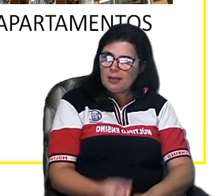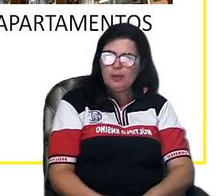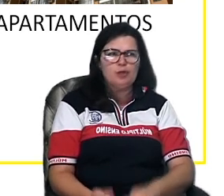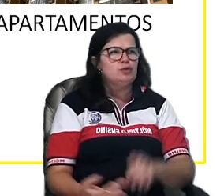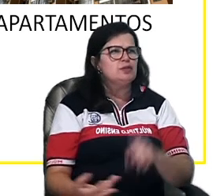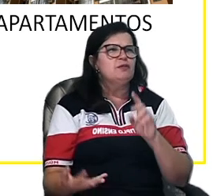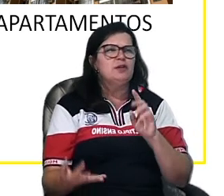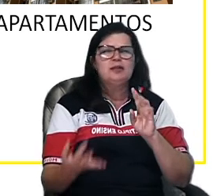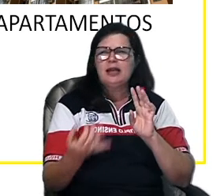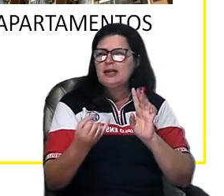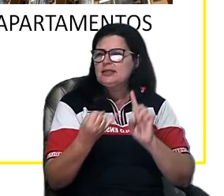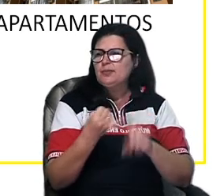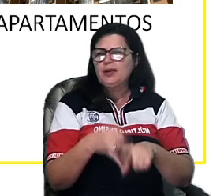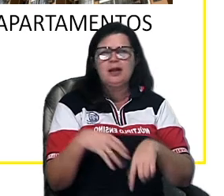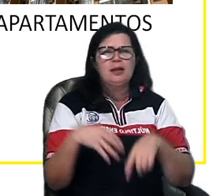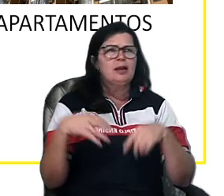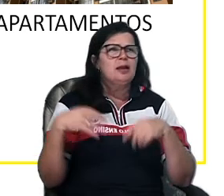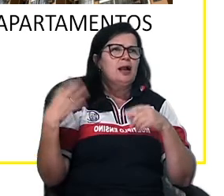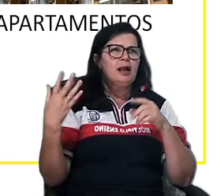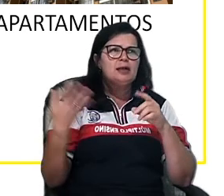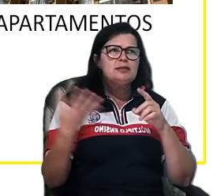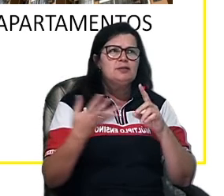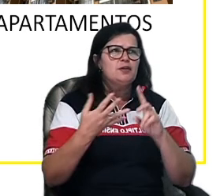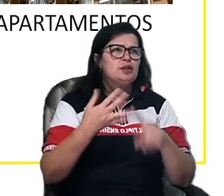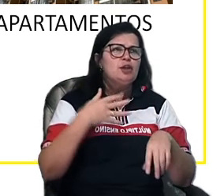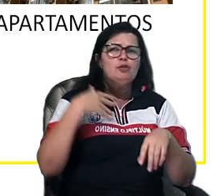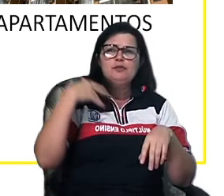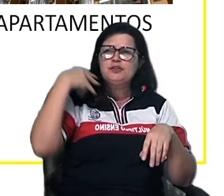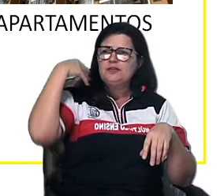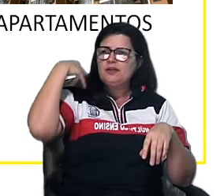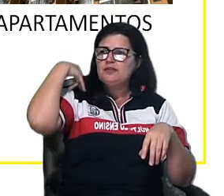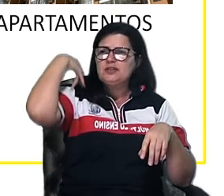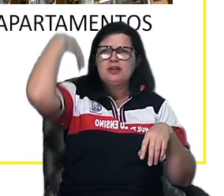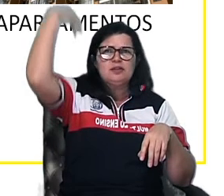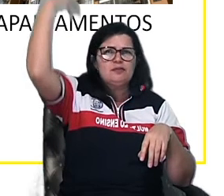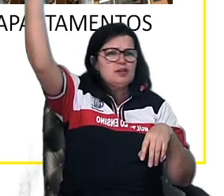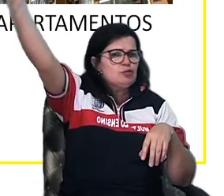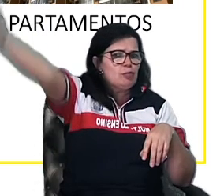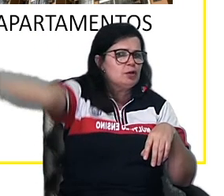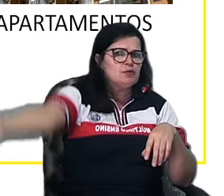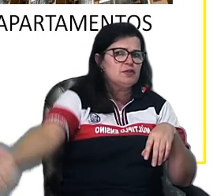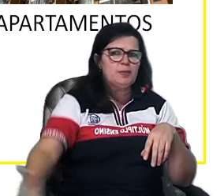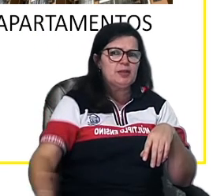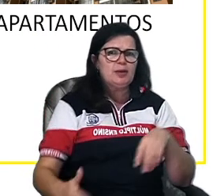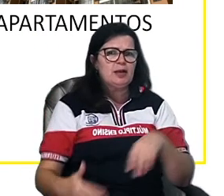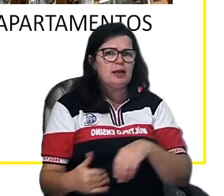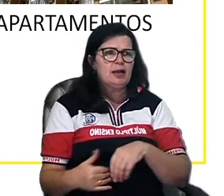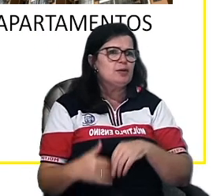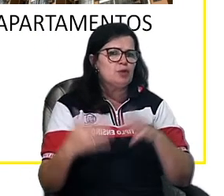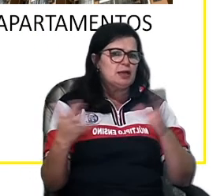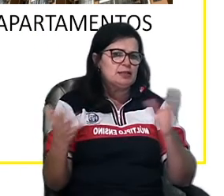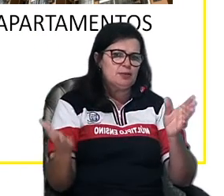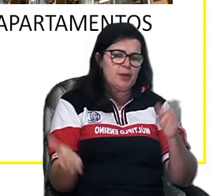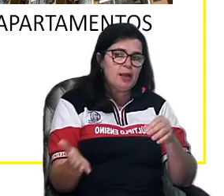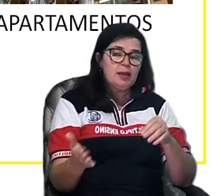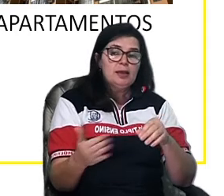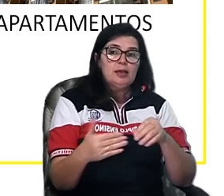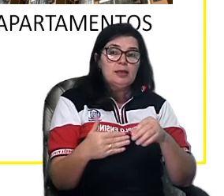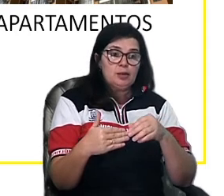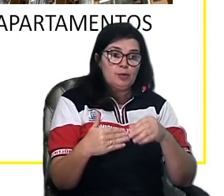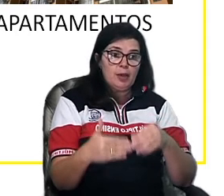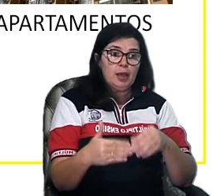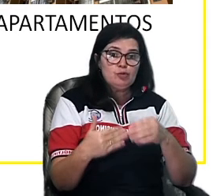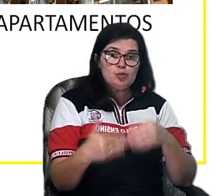nossos apartamentos. Aí vai entrar a casa de praia, a casa de veraneio que você vai visitar de vez em quando, você vai para Itamaracá, para sua casa de